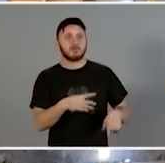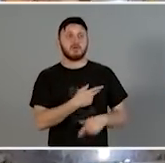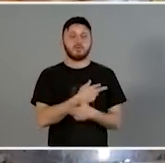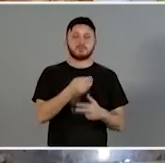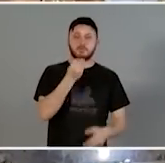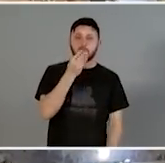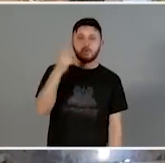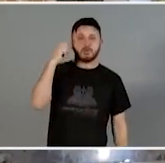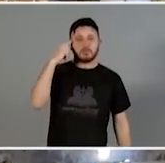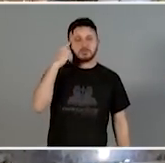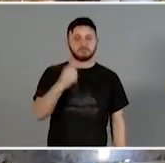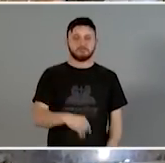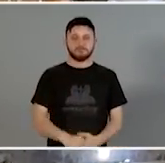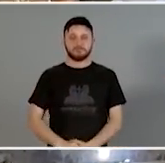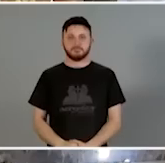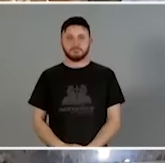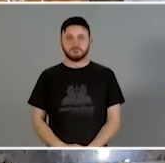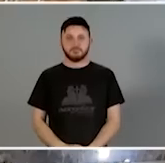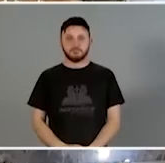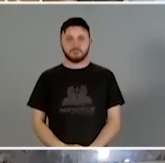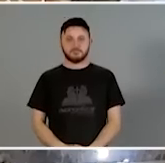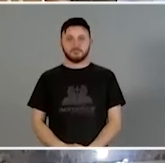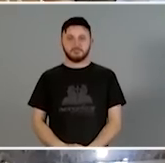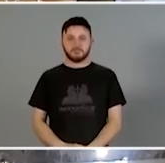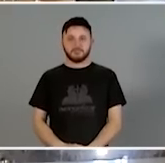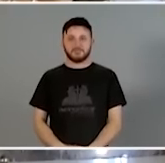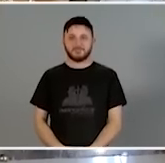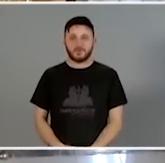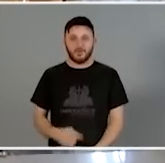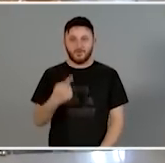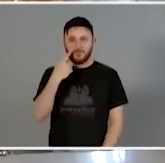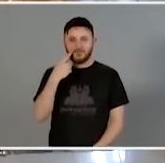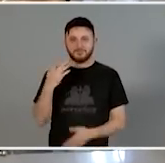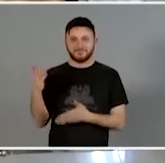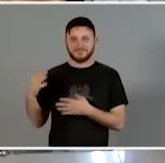que eu seguro pra você. Uau.